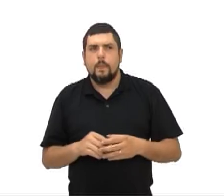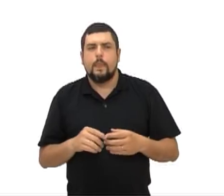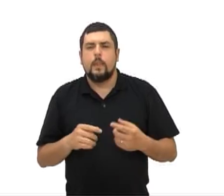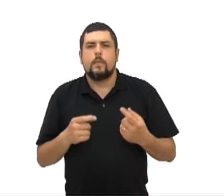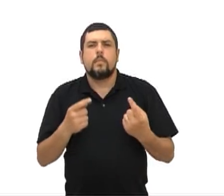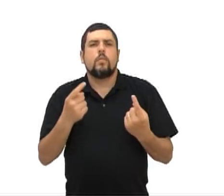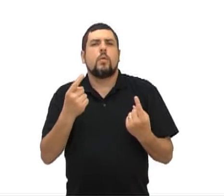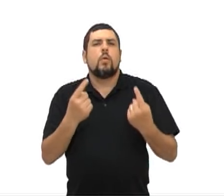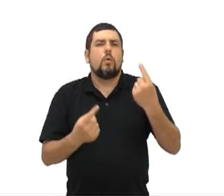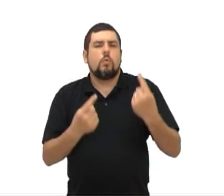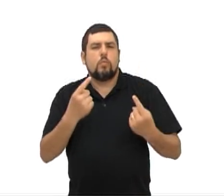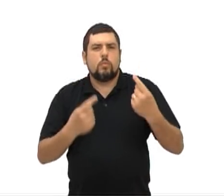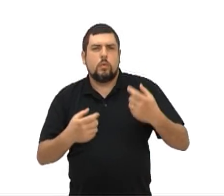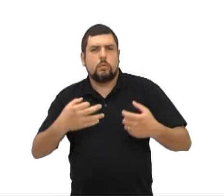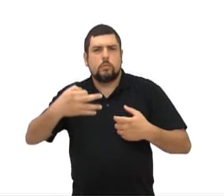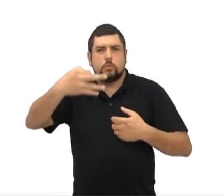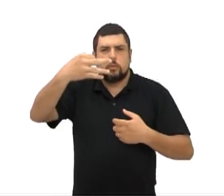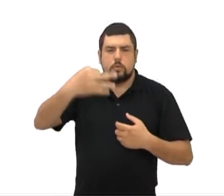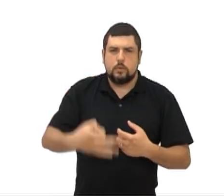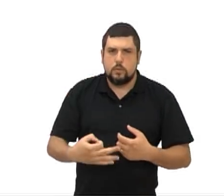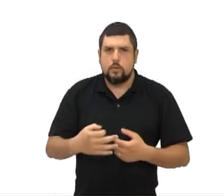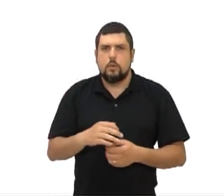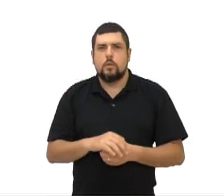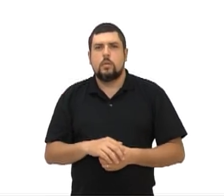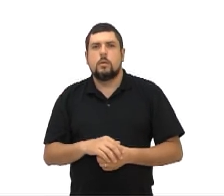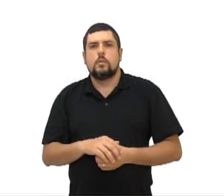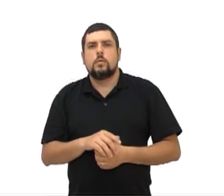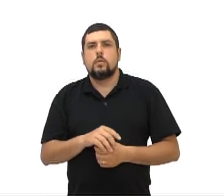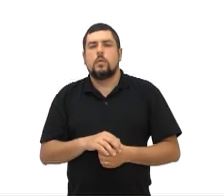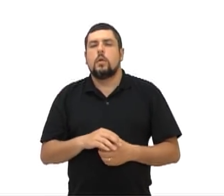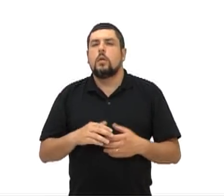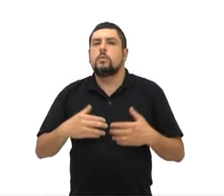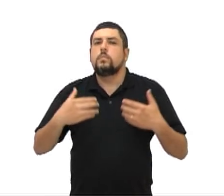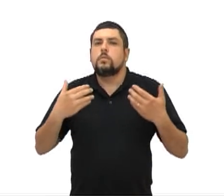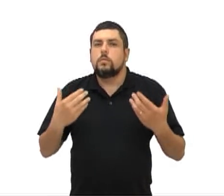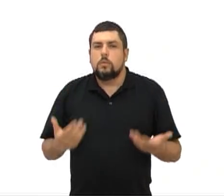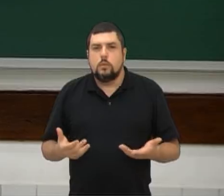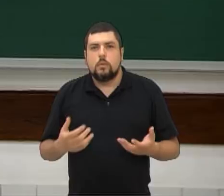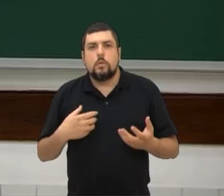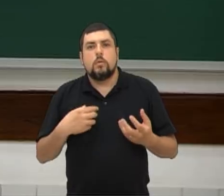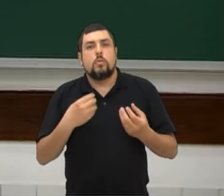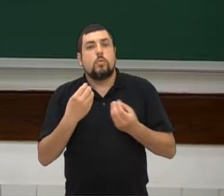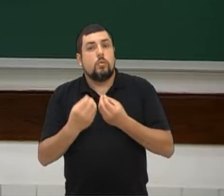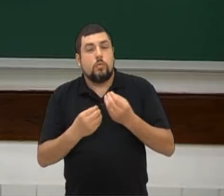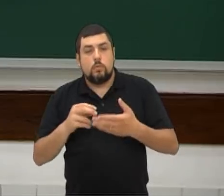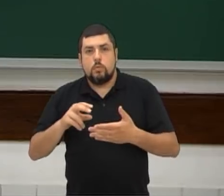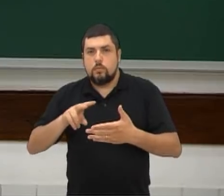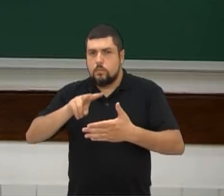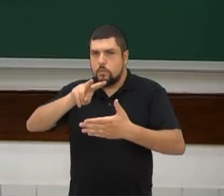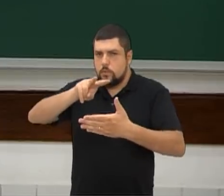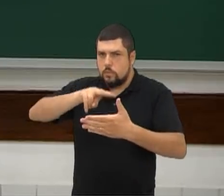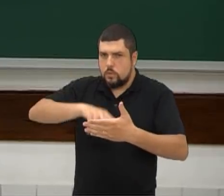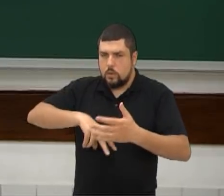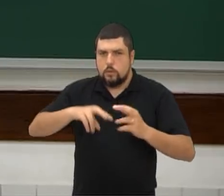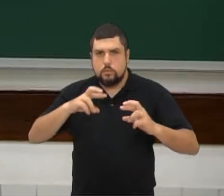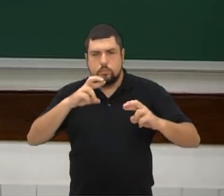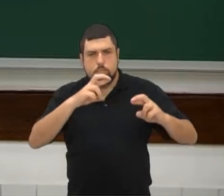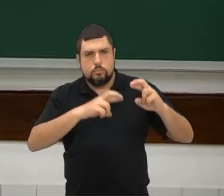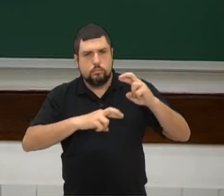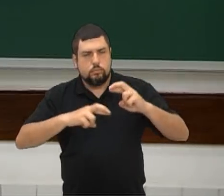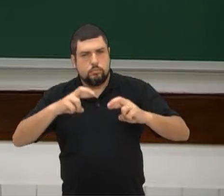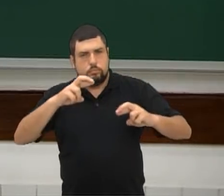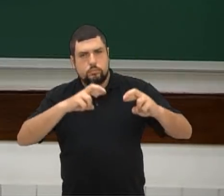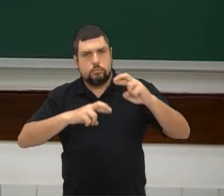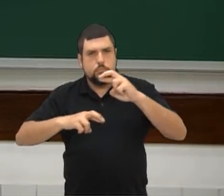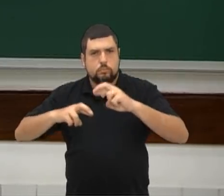as concordâncias verbais em. Então, agora, o que nós vamos fazer? Nós vamos analisar exatamente isso que eu acabei de dizer